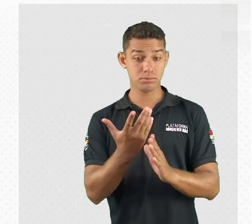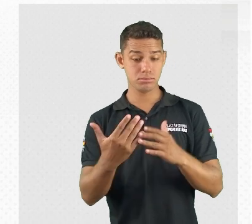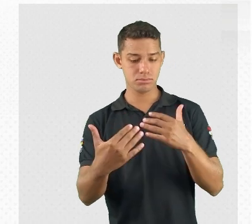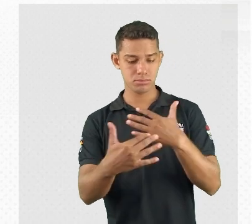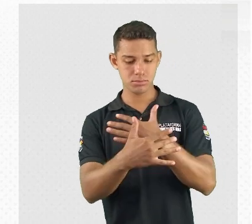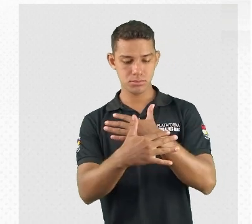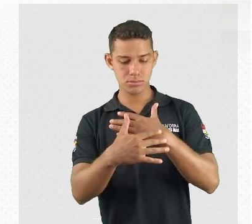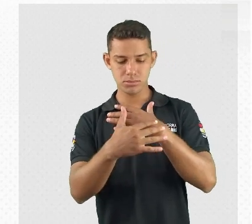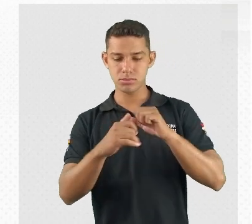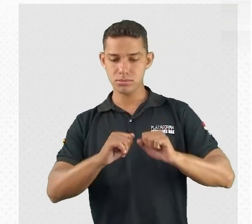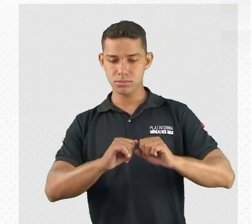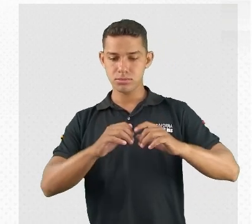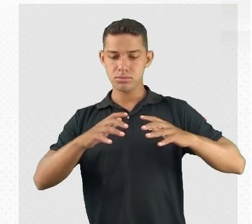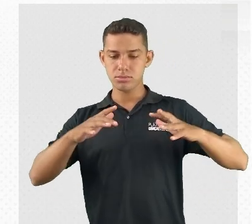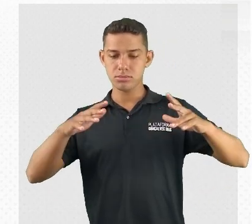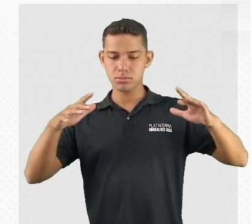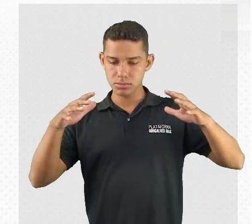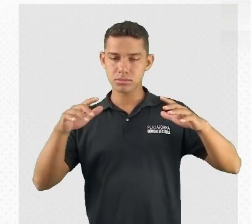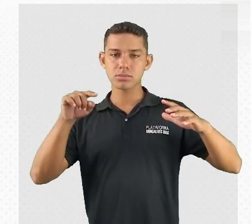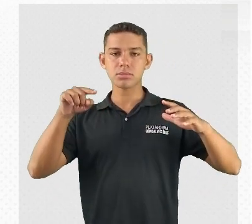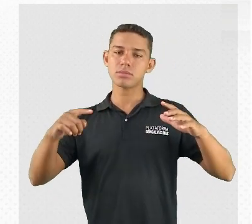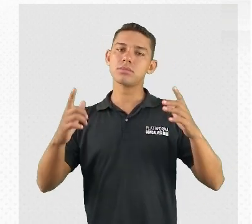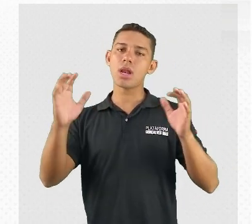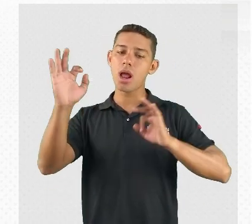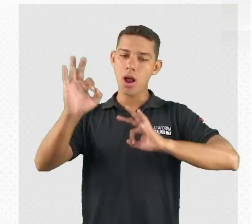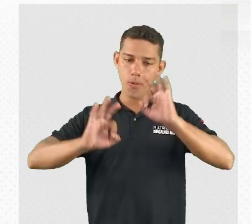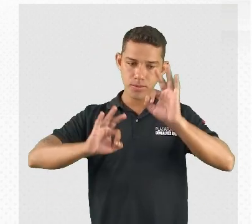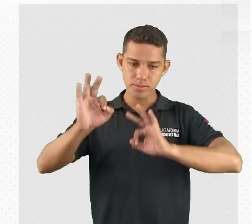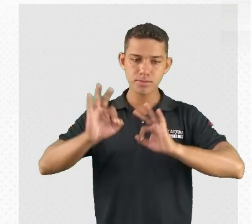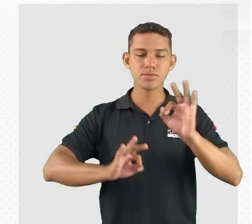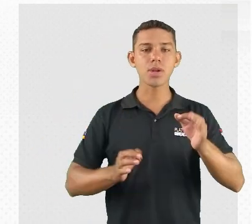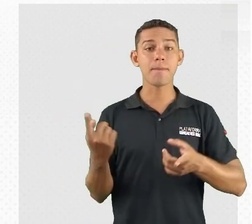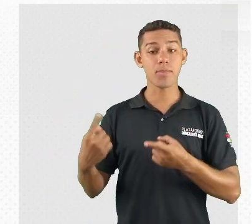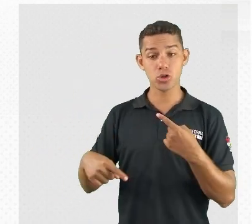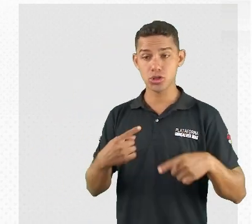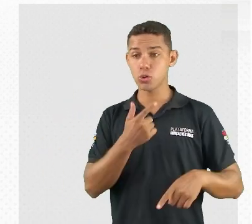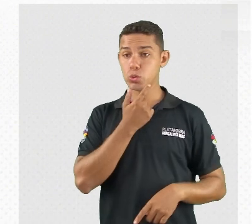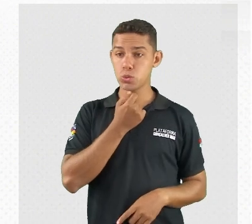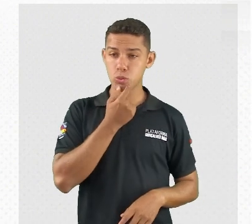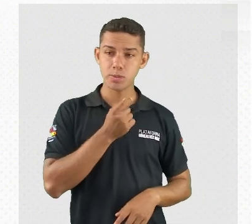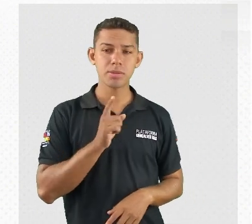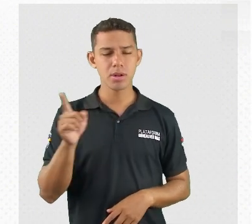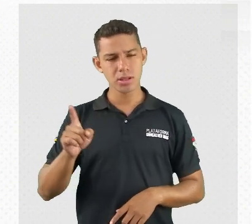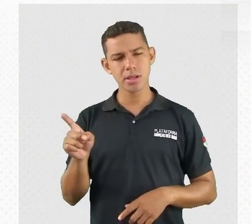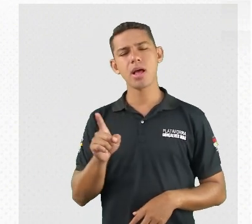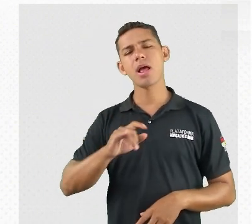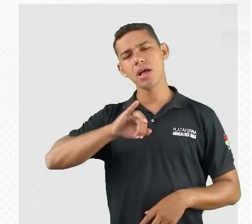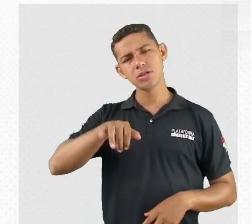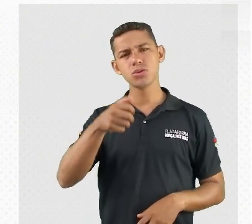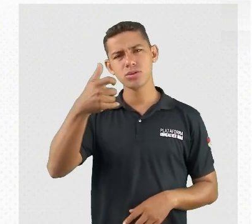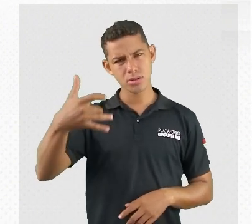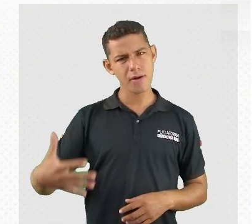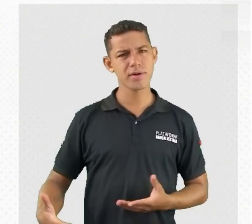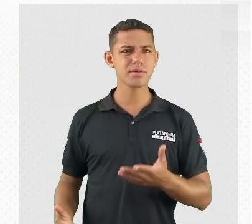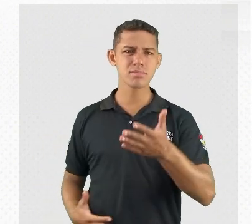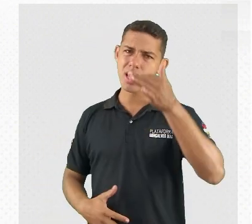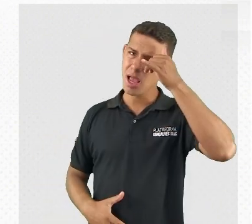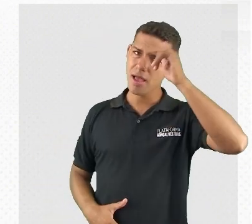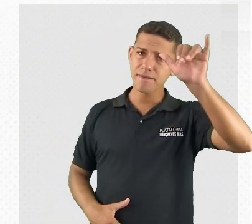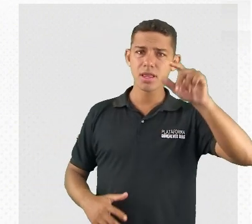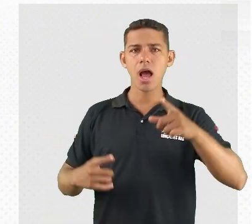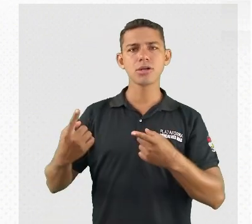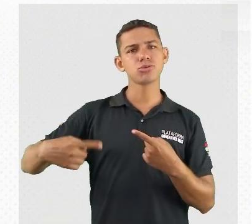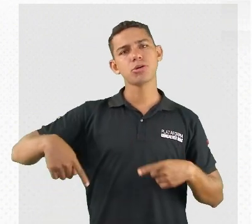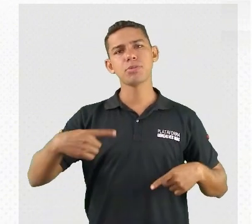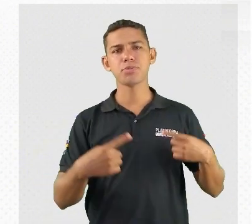da cidade, ou seja, da organização política do homem, ela é justamente para evitar as